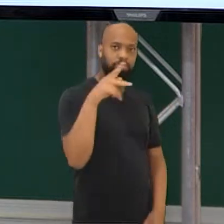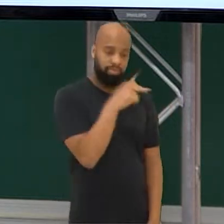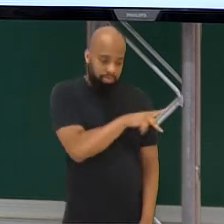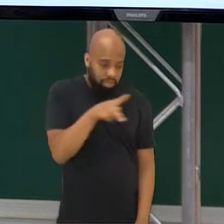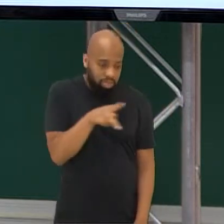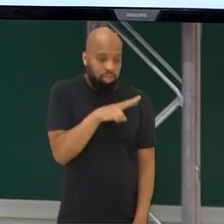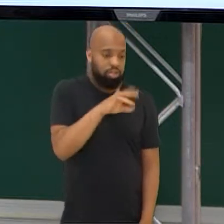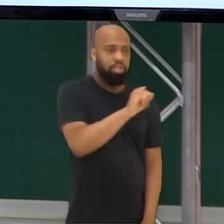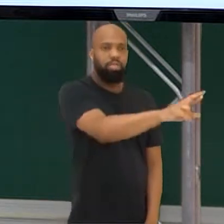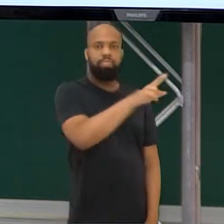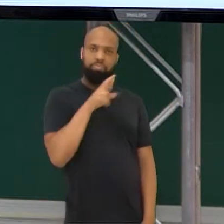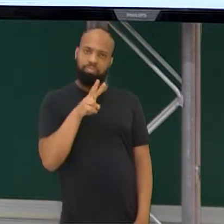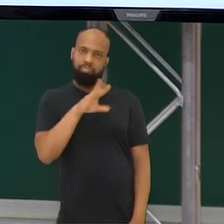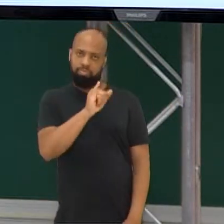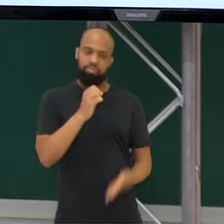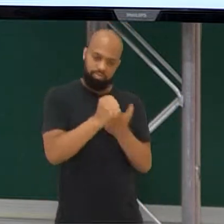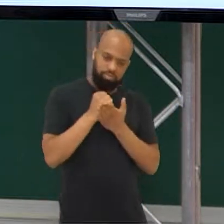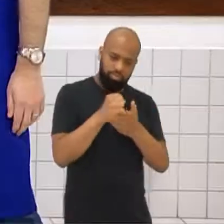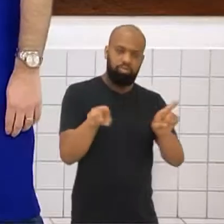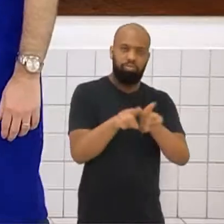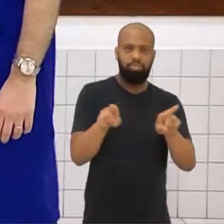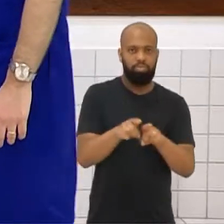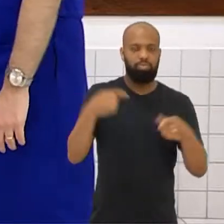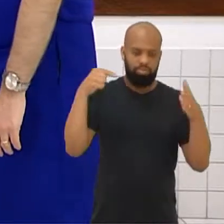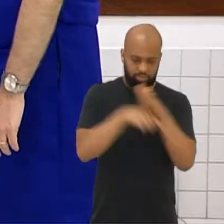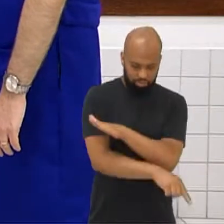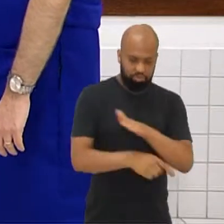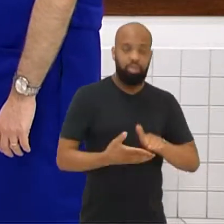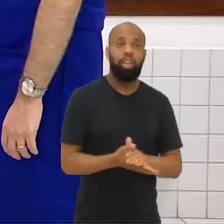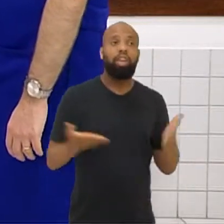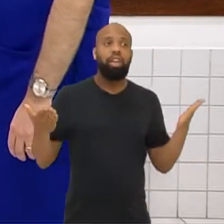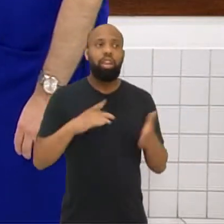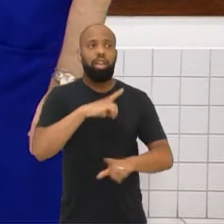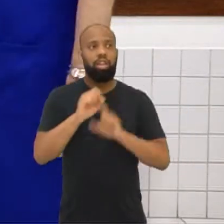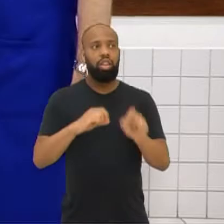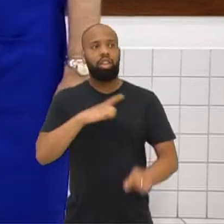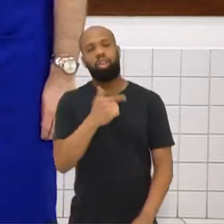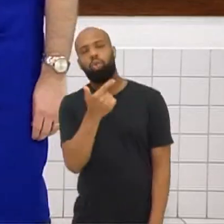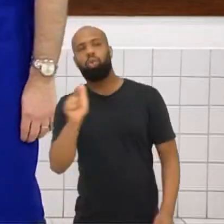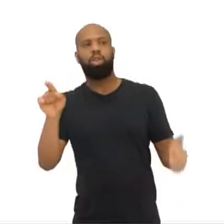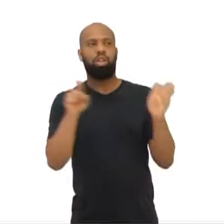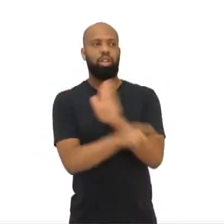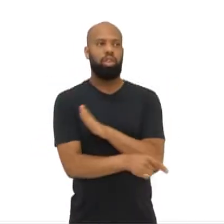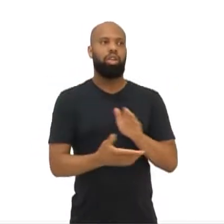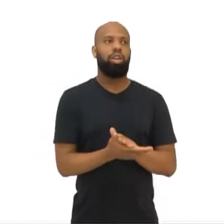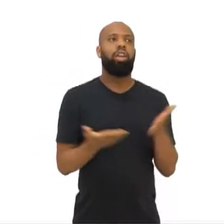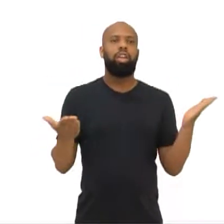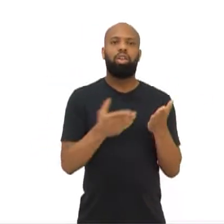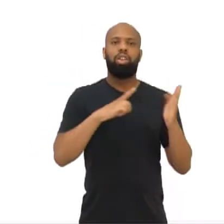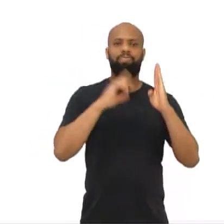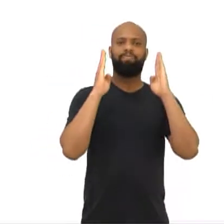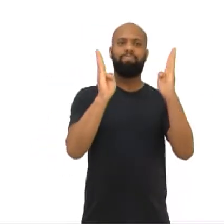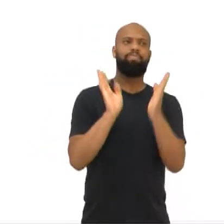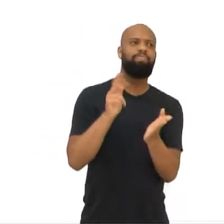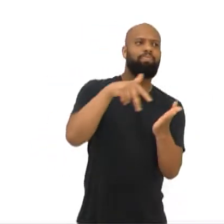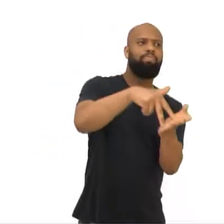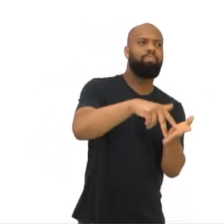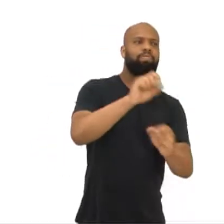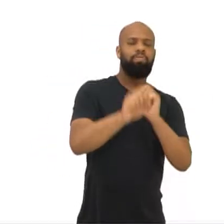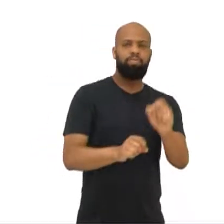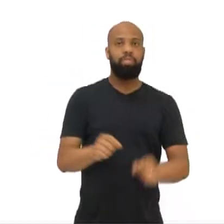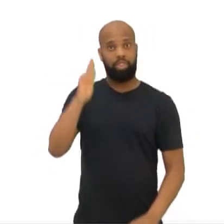que com certeza ele vai te ajudar a aprofundar essas questões. Então vamos diretamente a mais uma questão aqui, ó. No estado positivo,